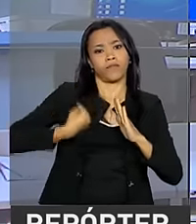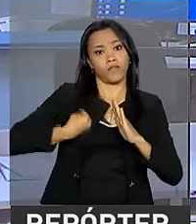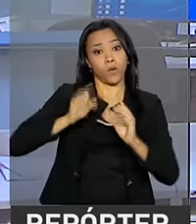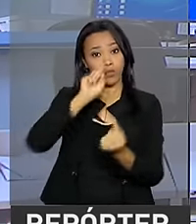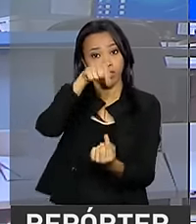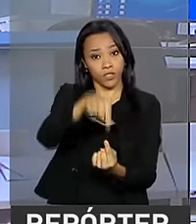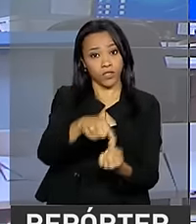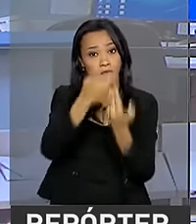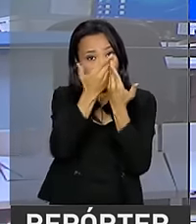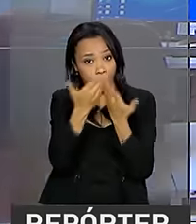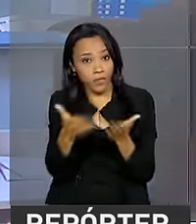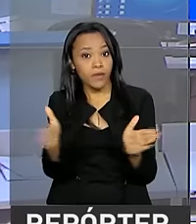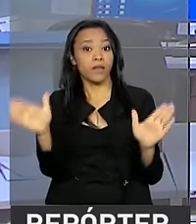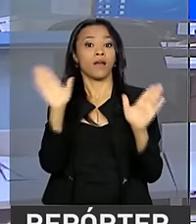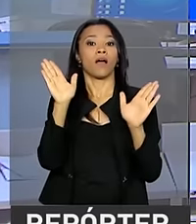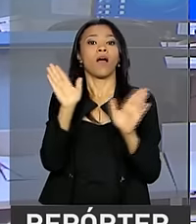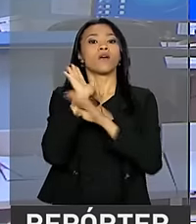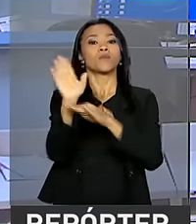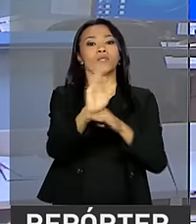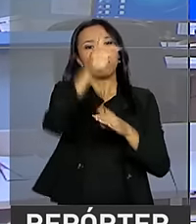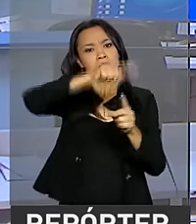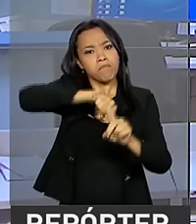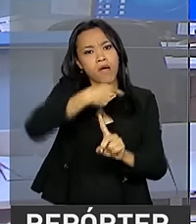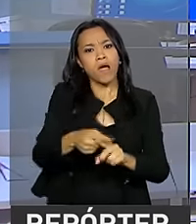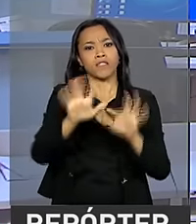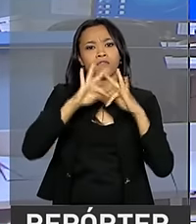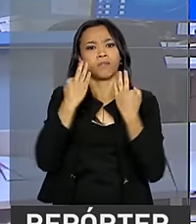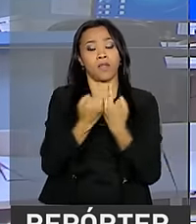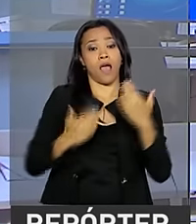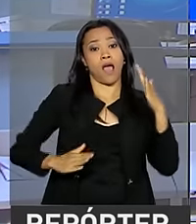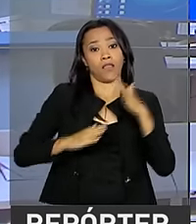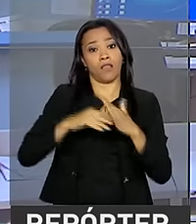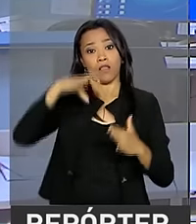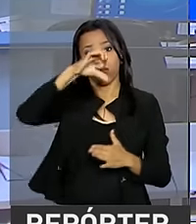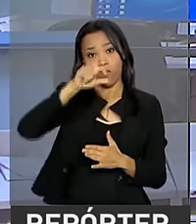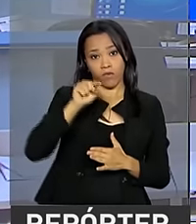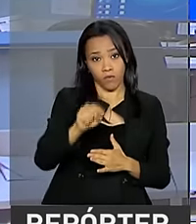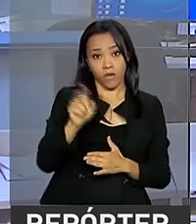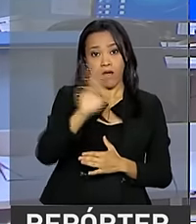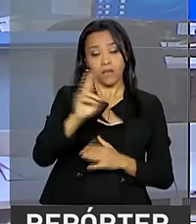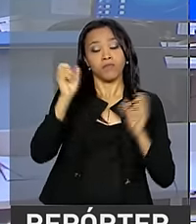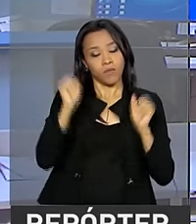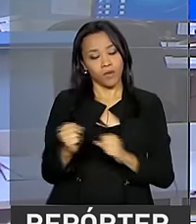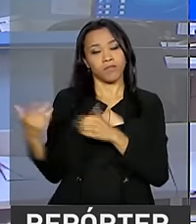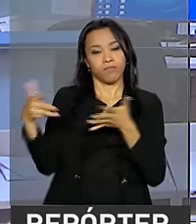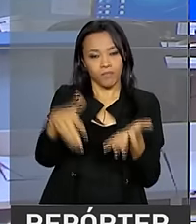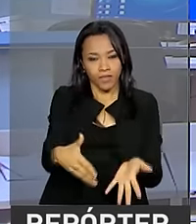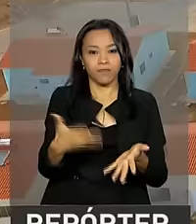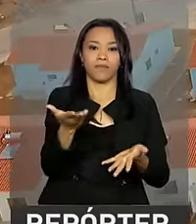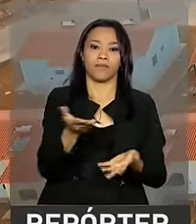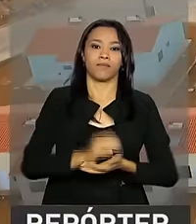o atendimento. Agora, famílias com renda de até R$ 9 mil vão poder participar desse programa.